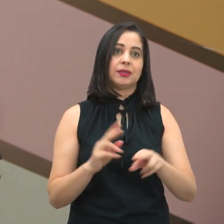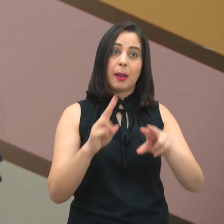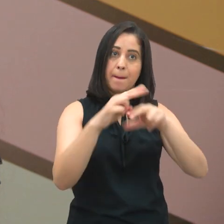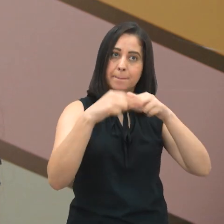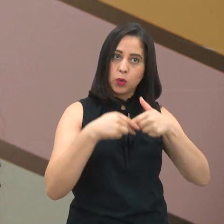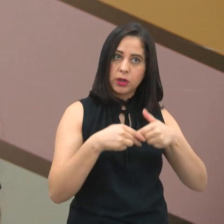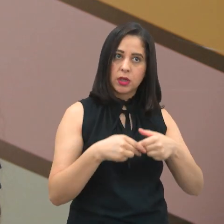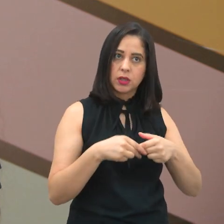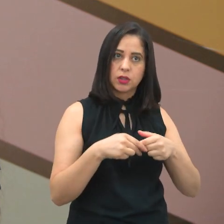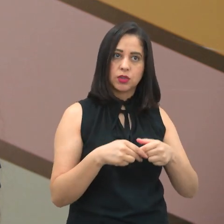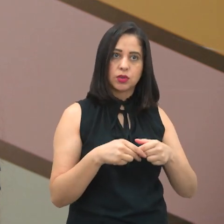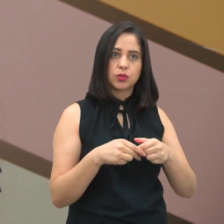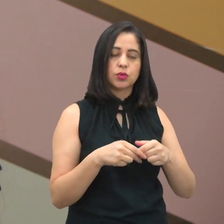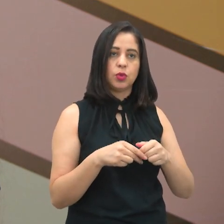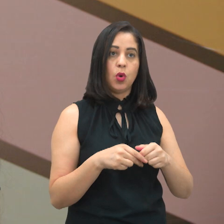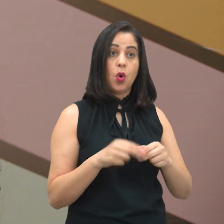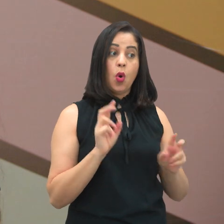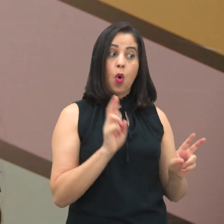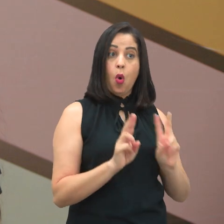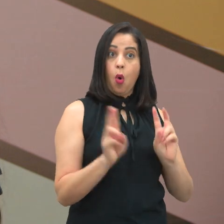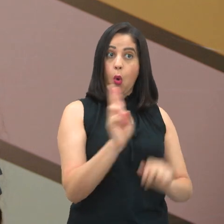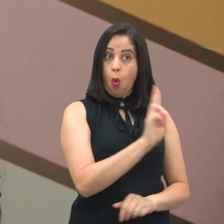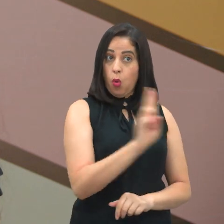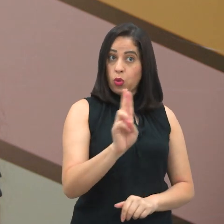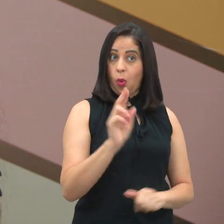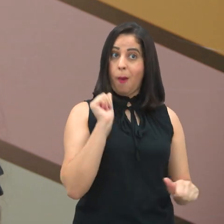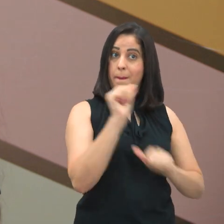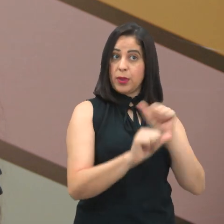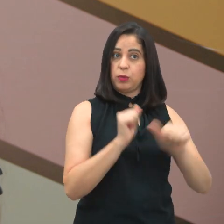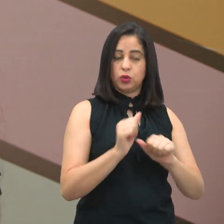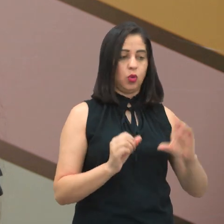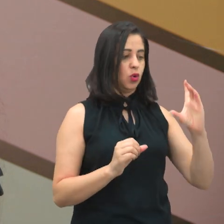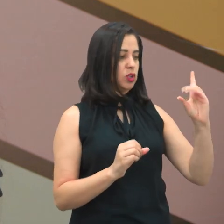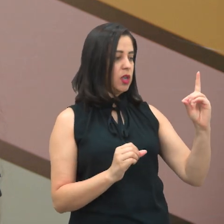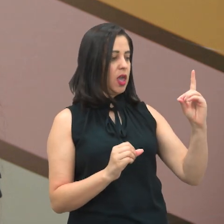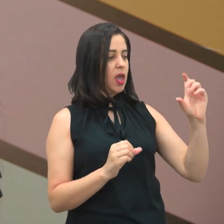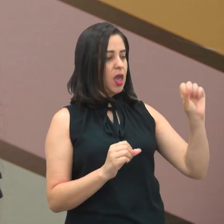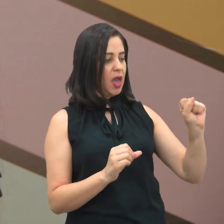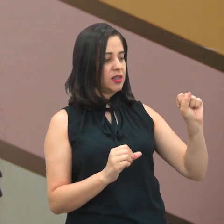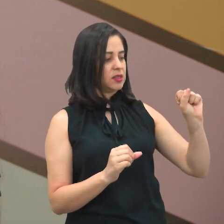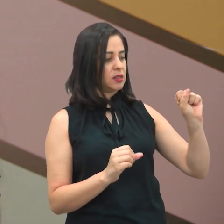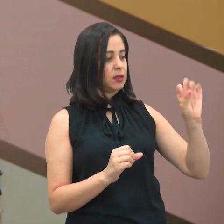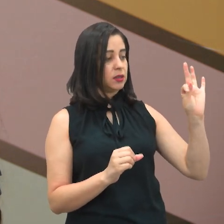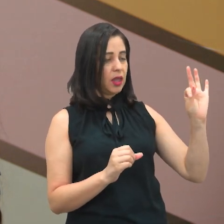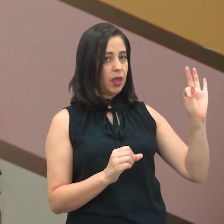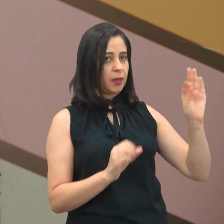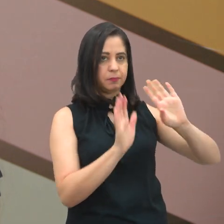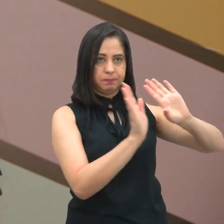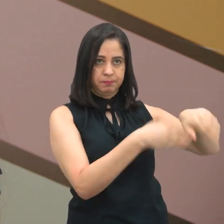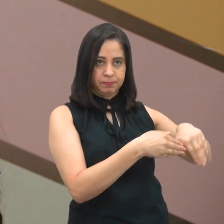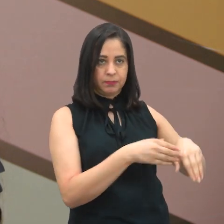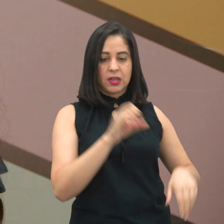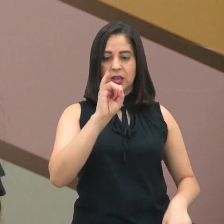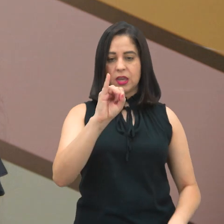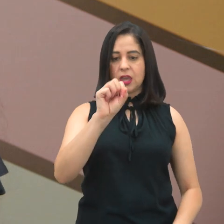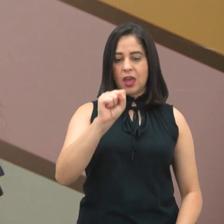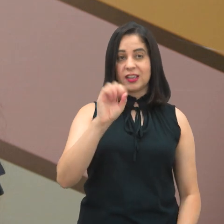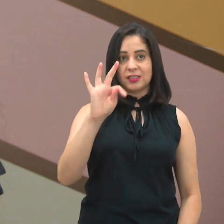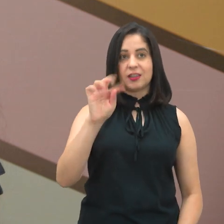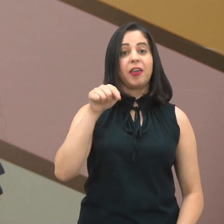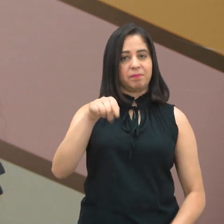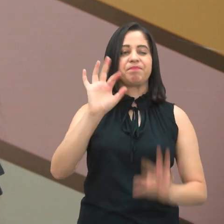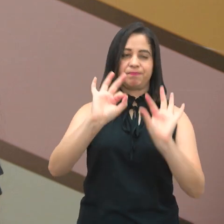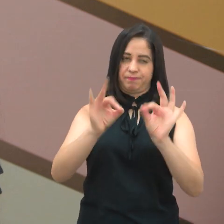não fala DST, a gente fala IST justamente para trazer uma definição mais apropriada para